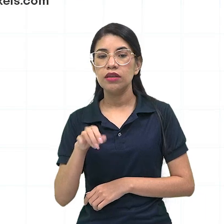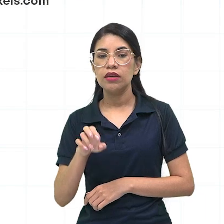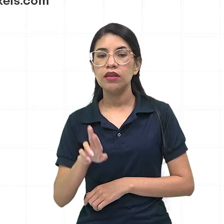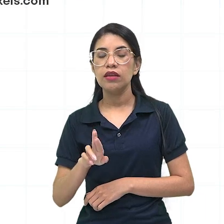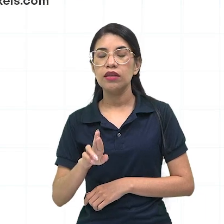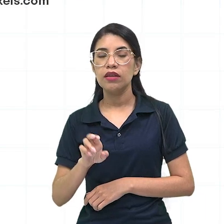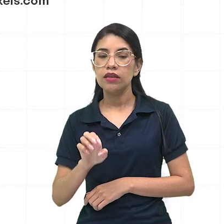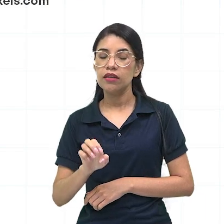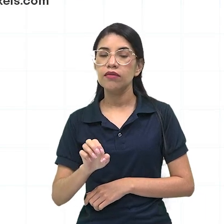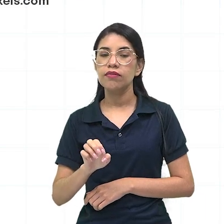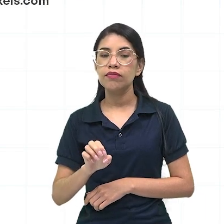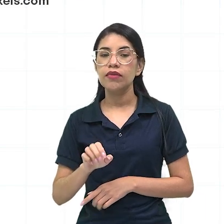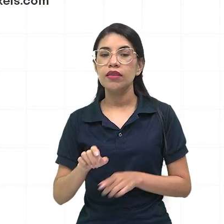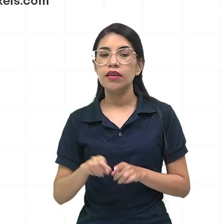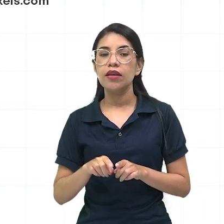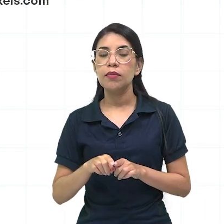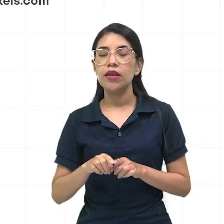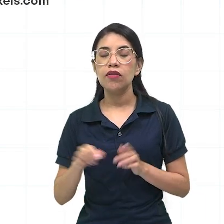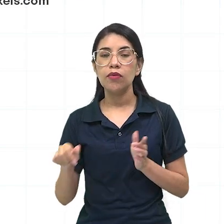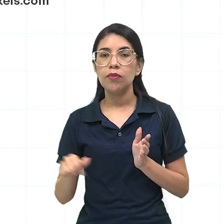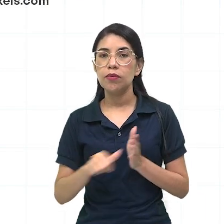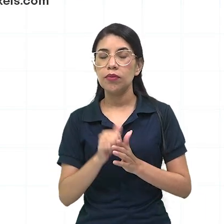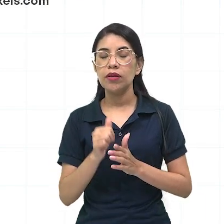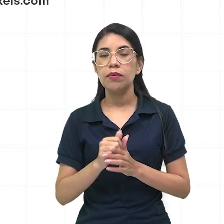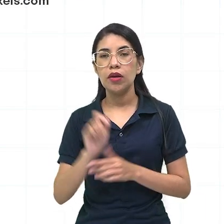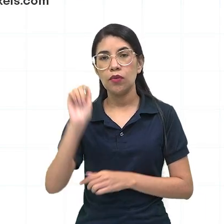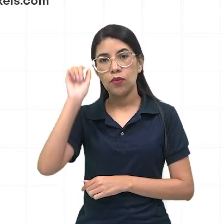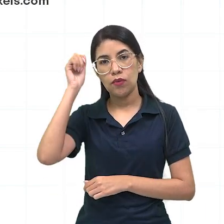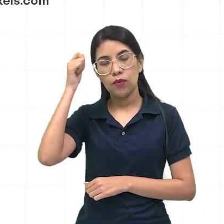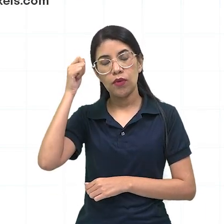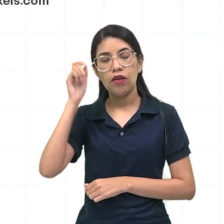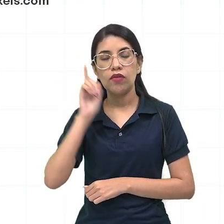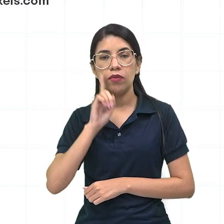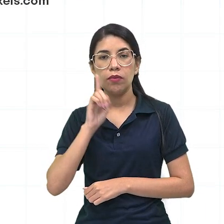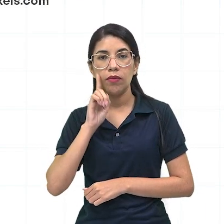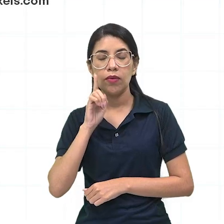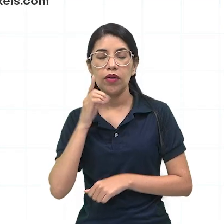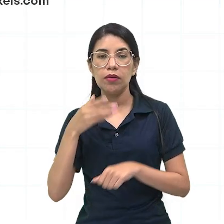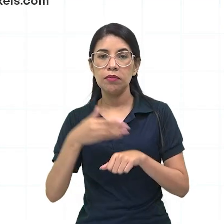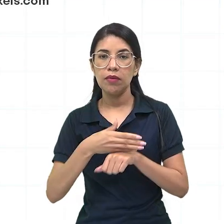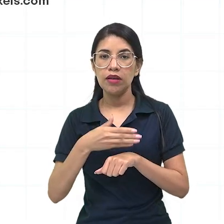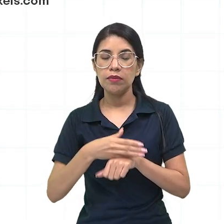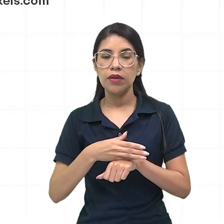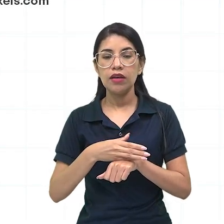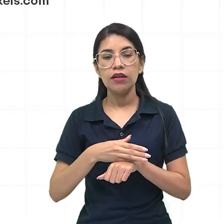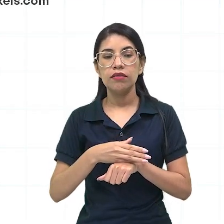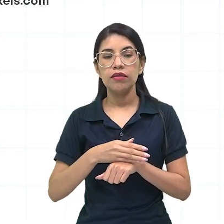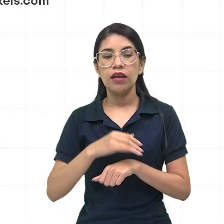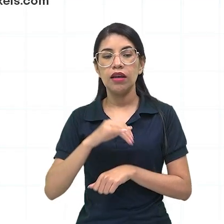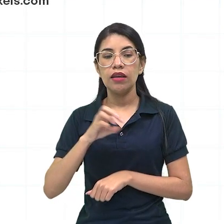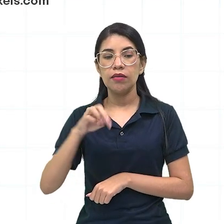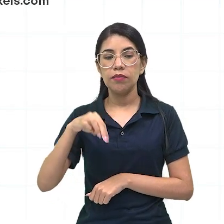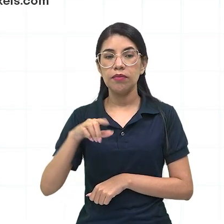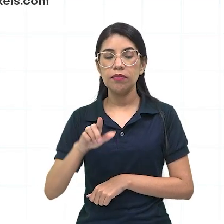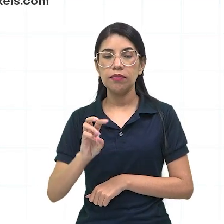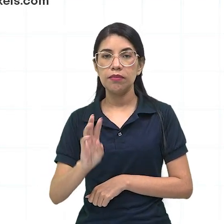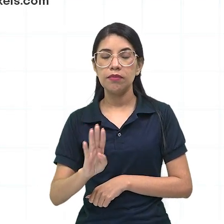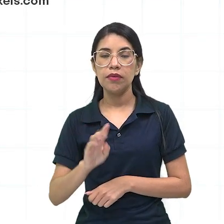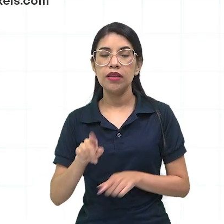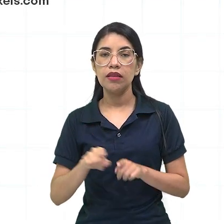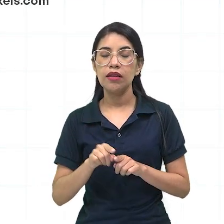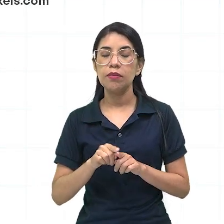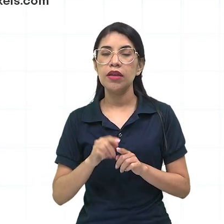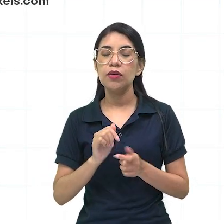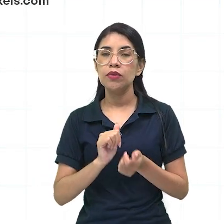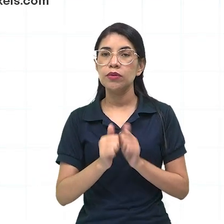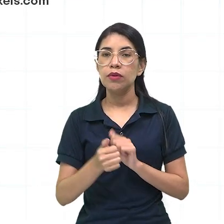a barreira da cor ao se tornar o primeiro jogador afro-americano na Major League Baseball. E o esporte também permeia a